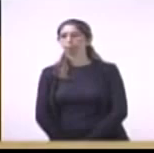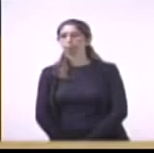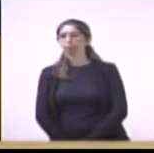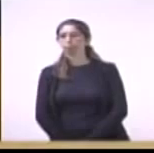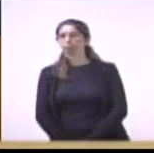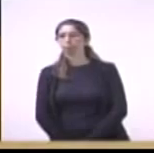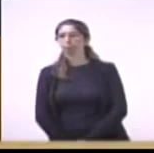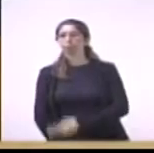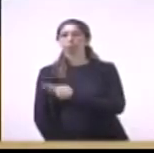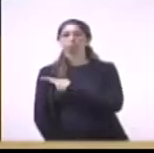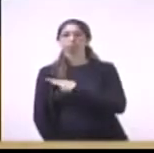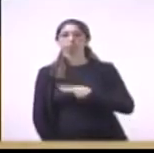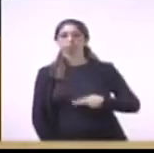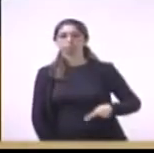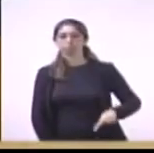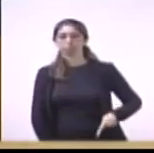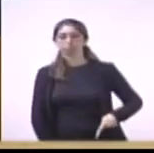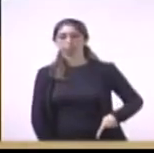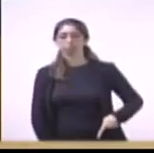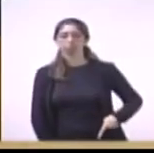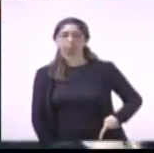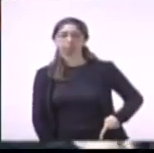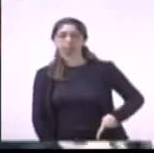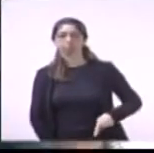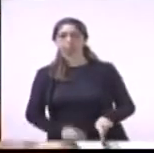Senhor presidente, a população presente,